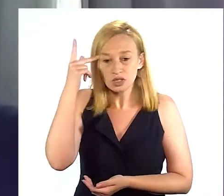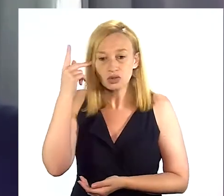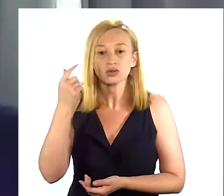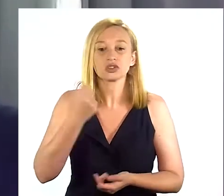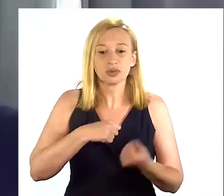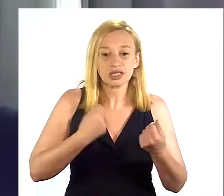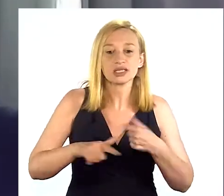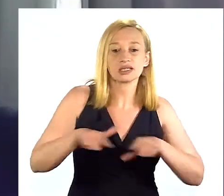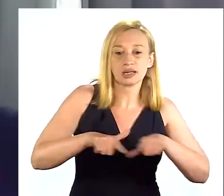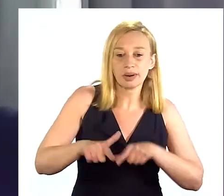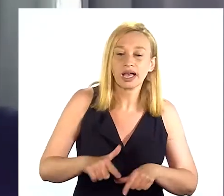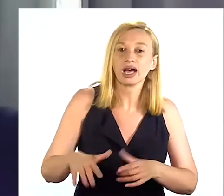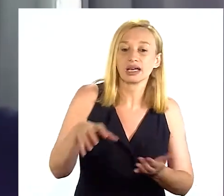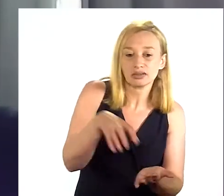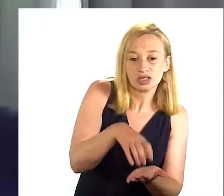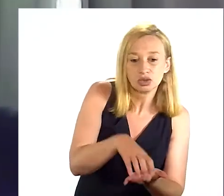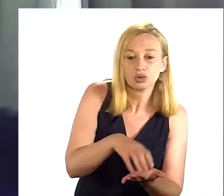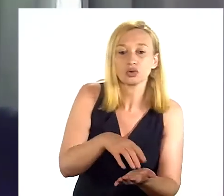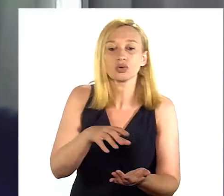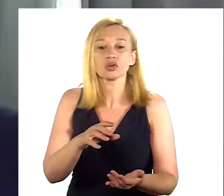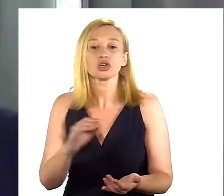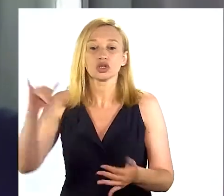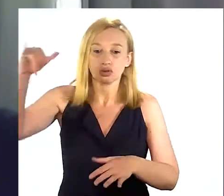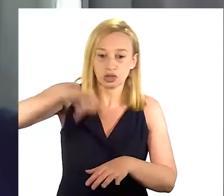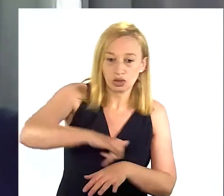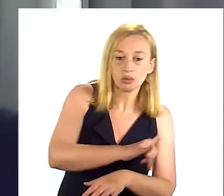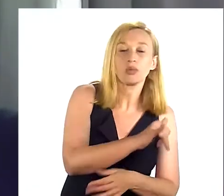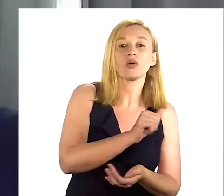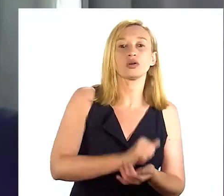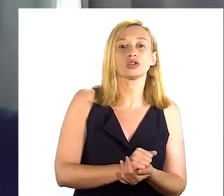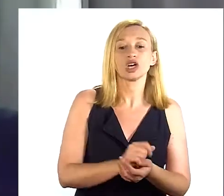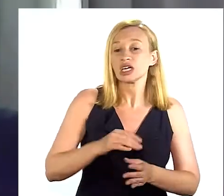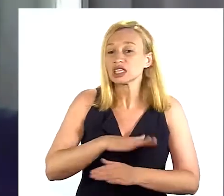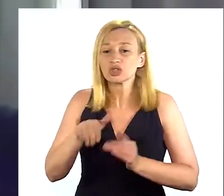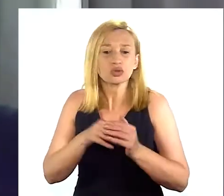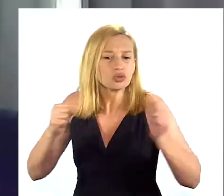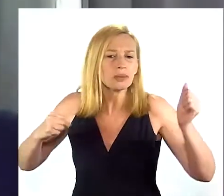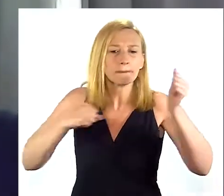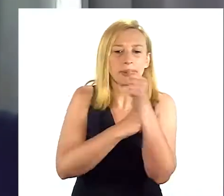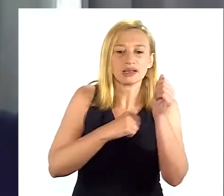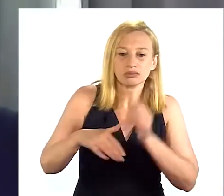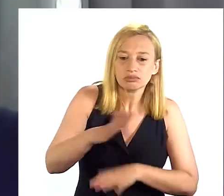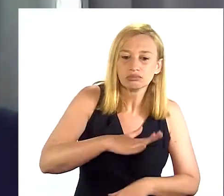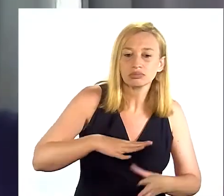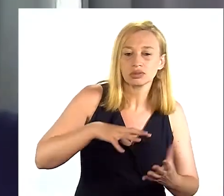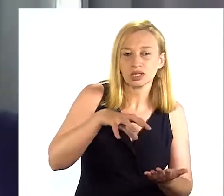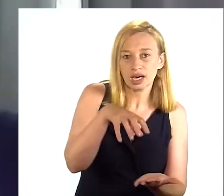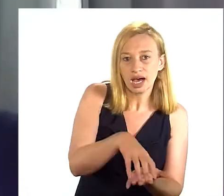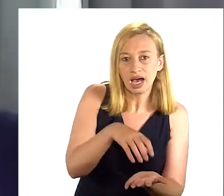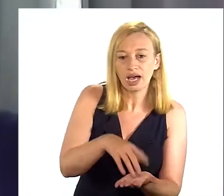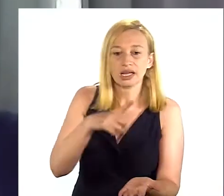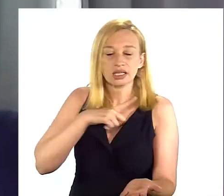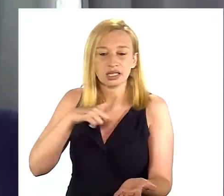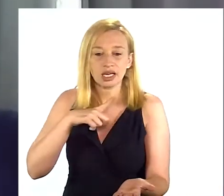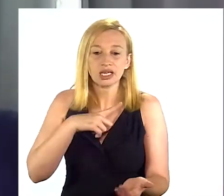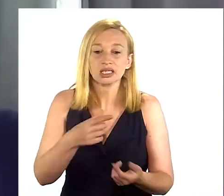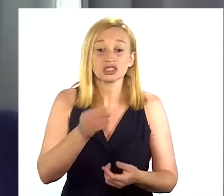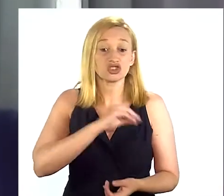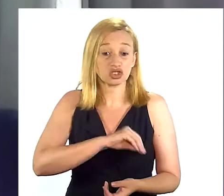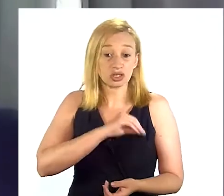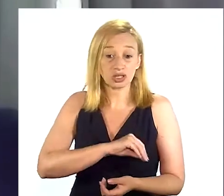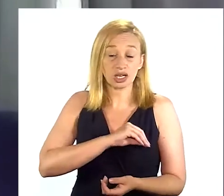refeitório do pessoal que tem que trabalhar no setor, nos portos, nos aeroportos. Ou seja, tem todo o impacto que esse setor faz